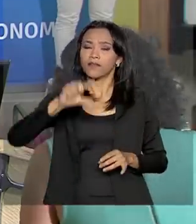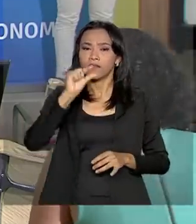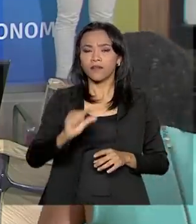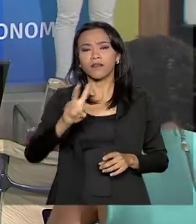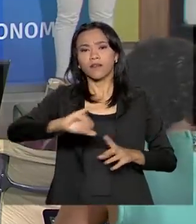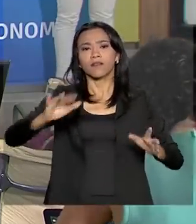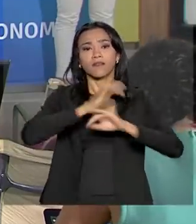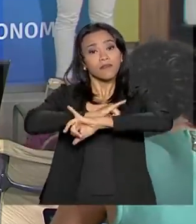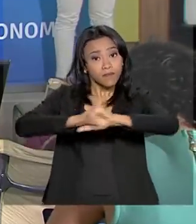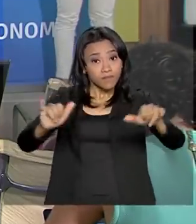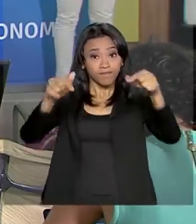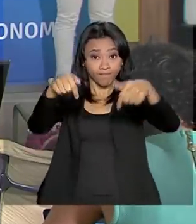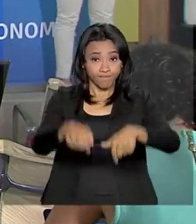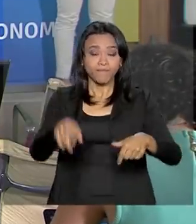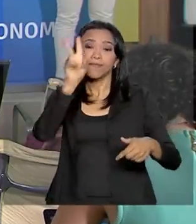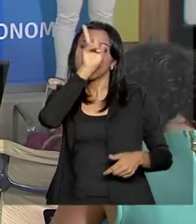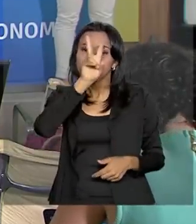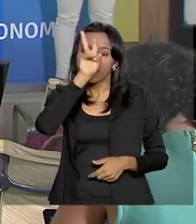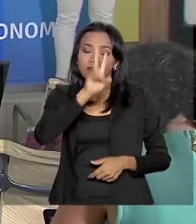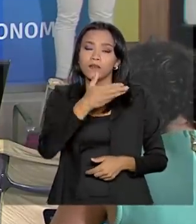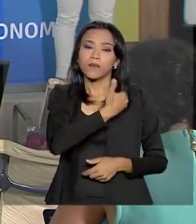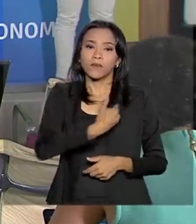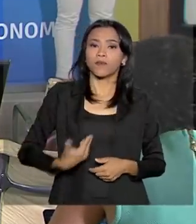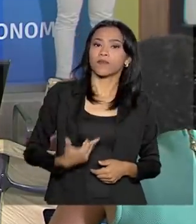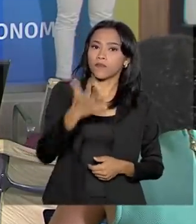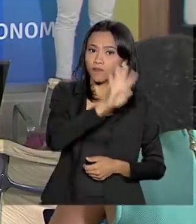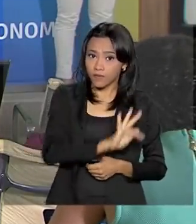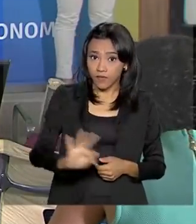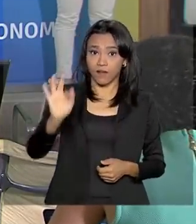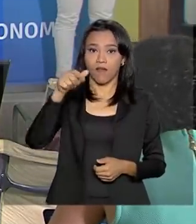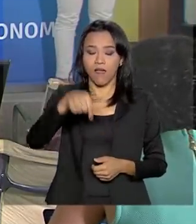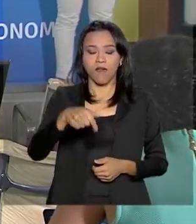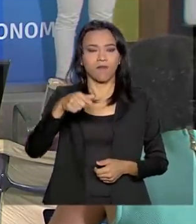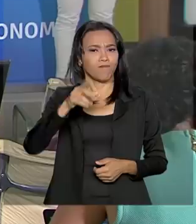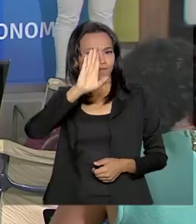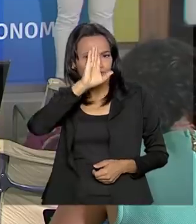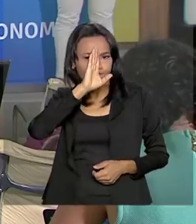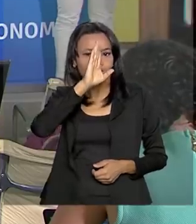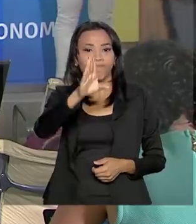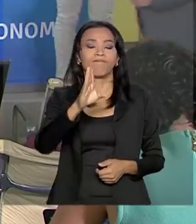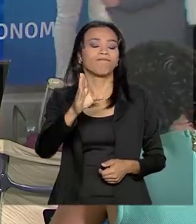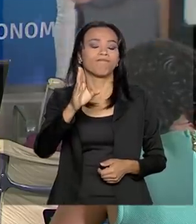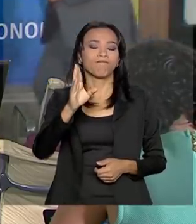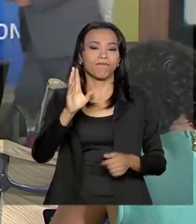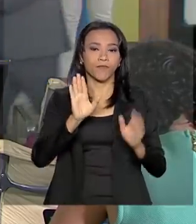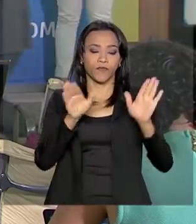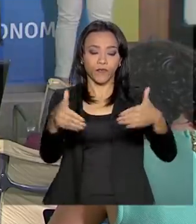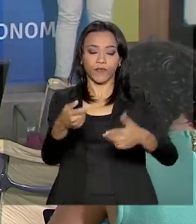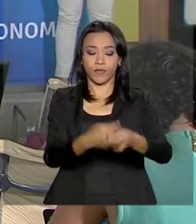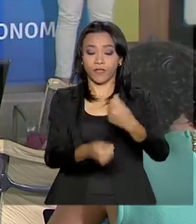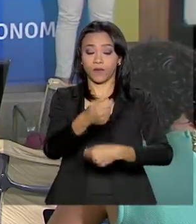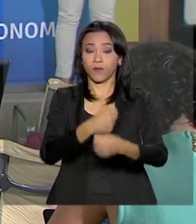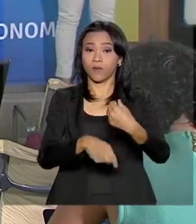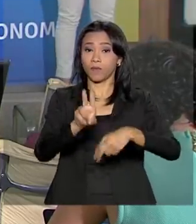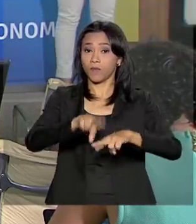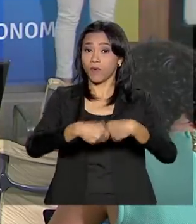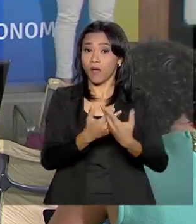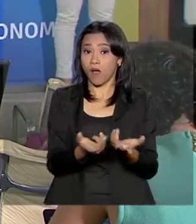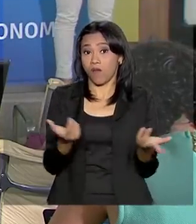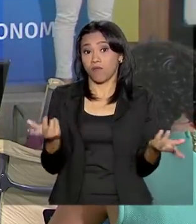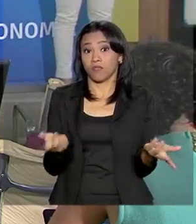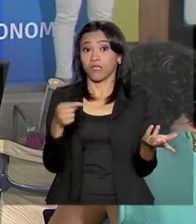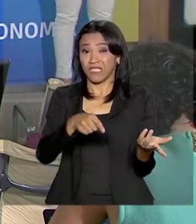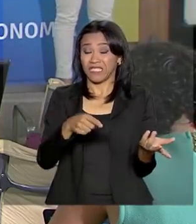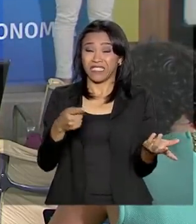E lembrando que o governo federal colocou essa como uma pauta prioritária em relação à economia, exatamente em relação por causa do rombo